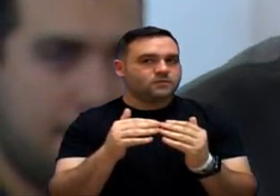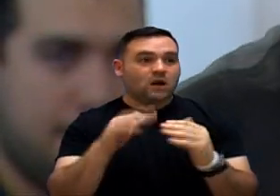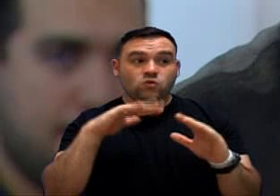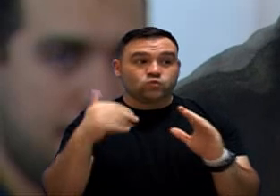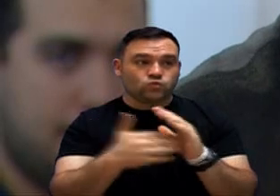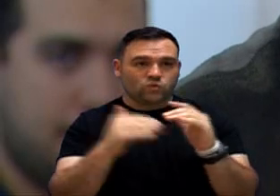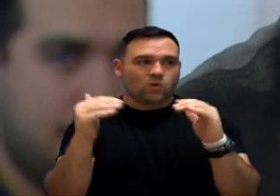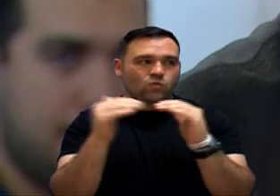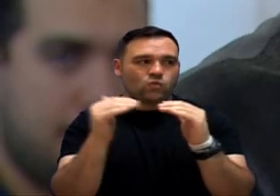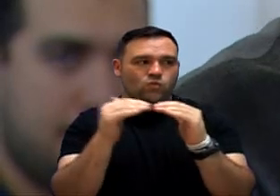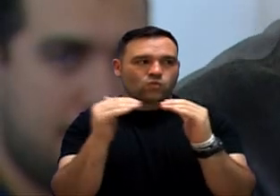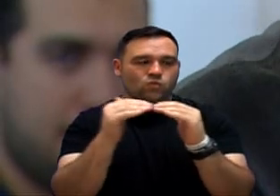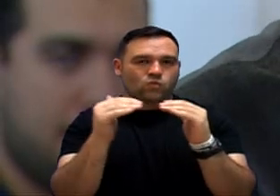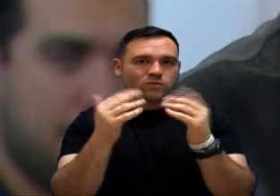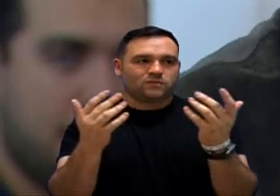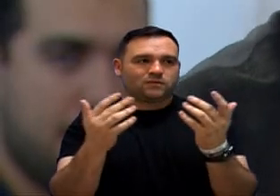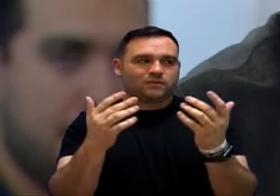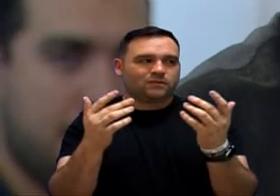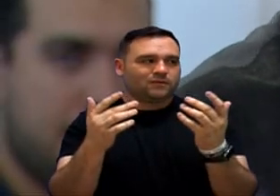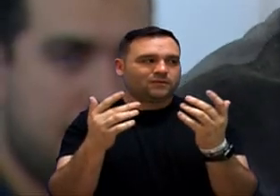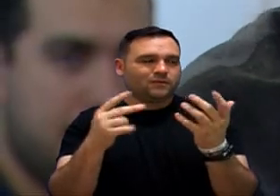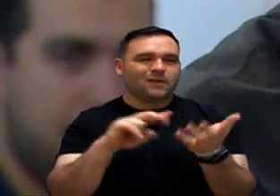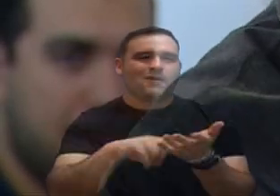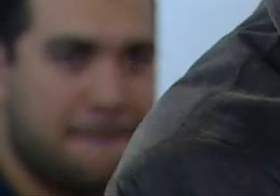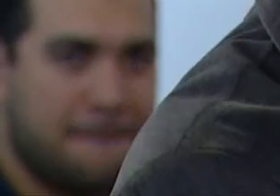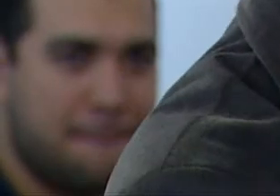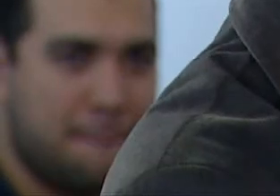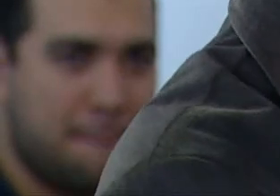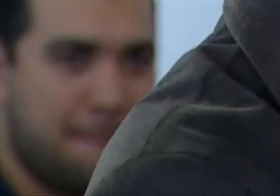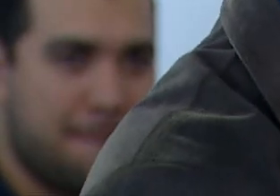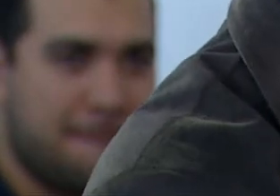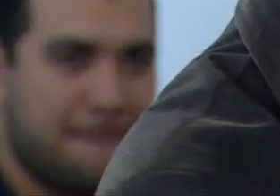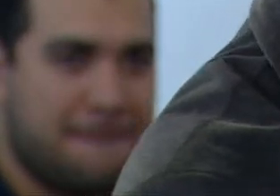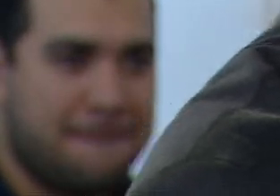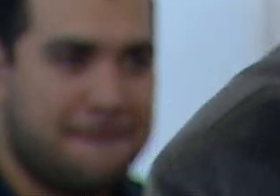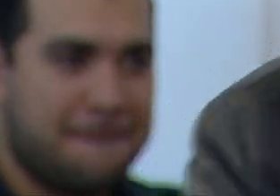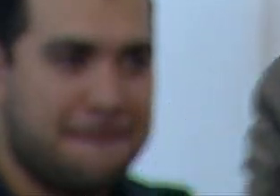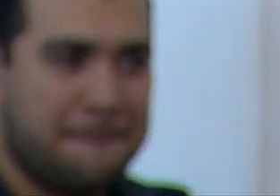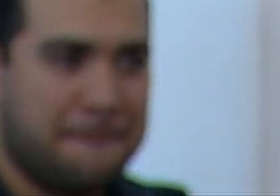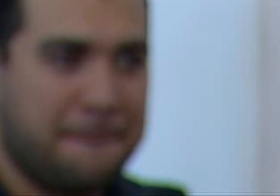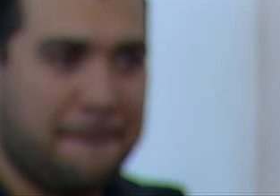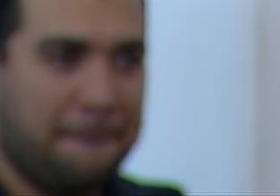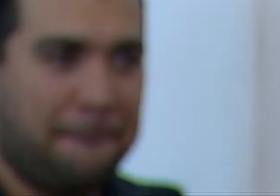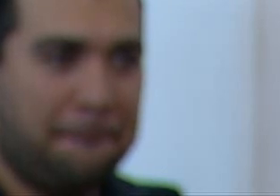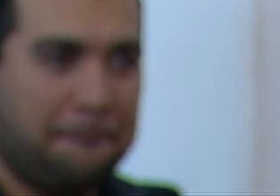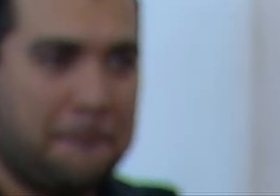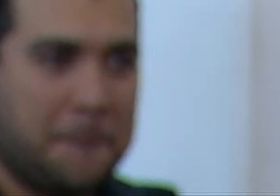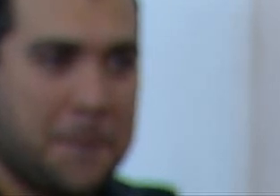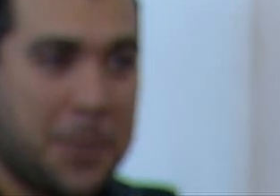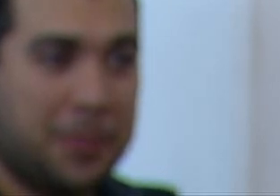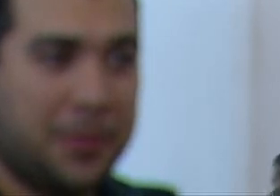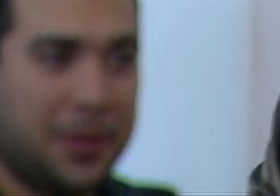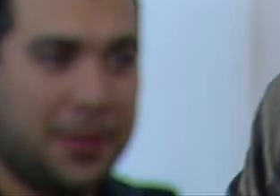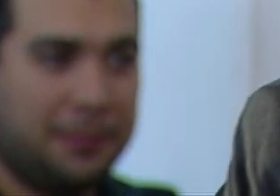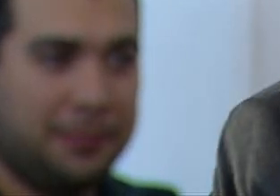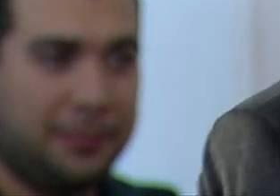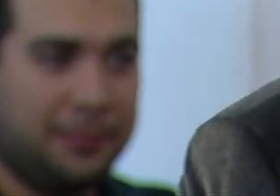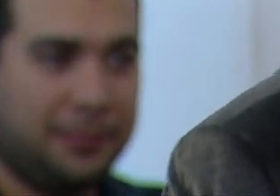Uníssono. Uníssono? Vamos abrir o dicionário aí. Eu estou perguntando o que é uníssono. Aqui, então, encerro, senhor